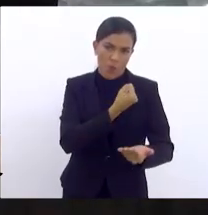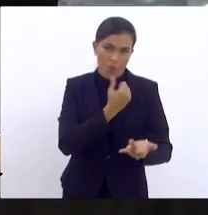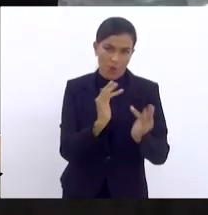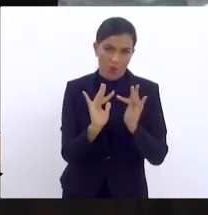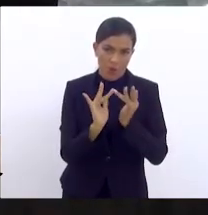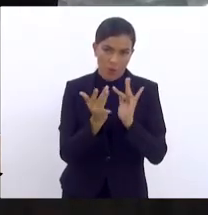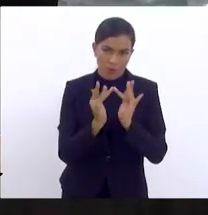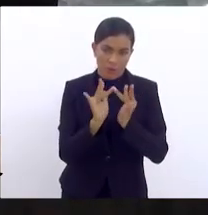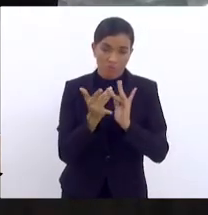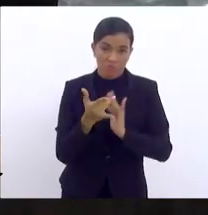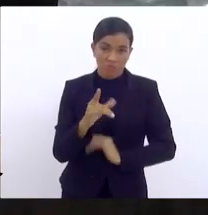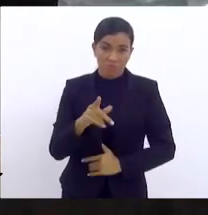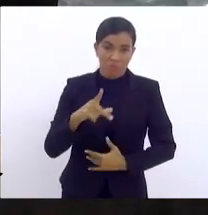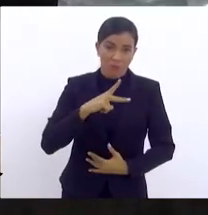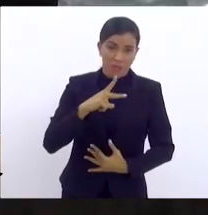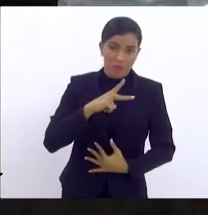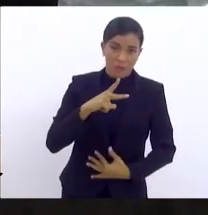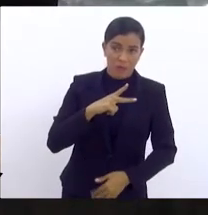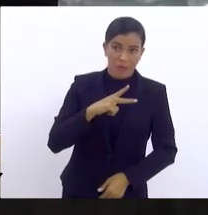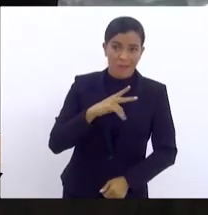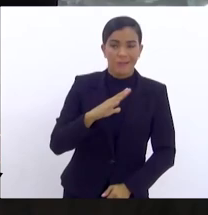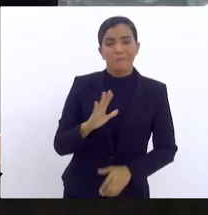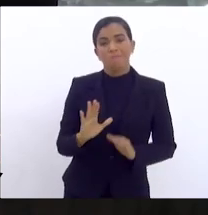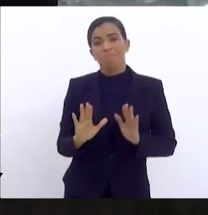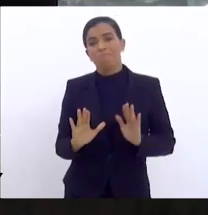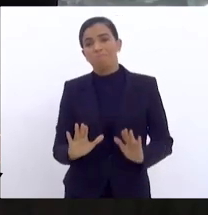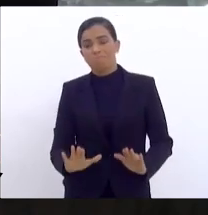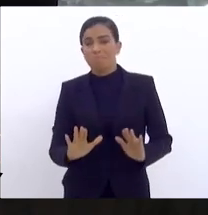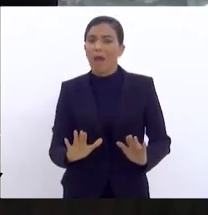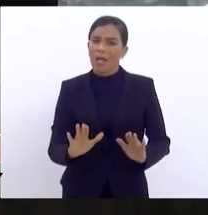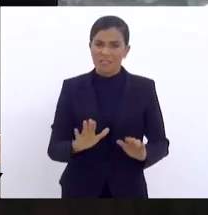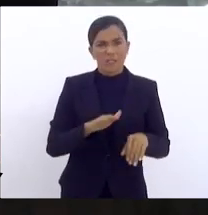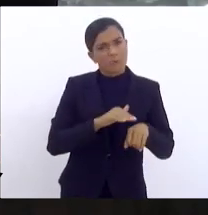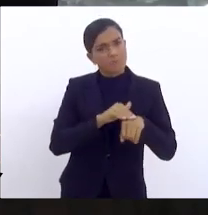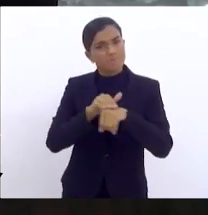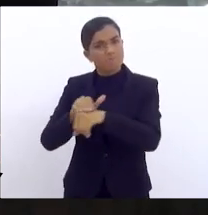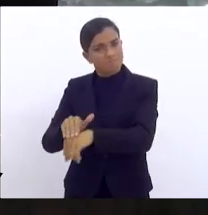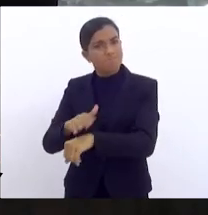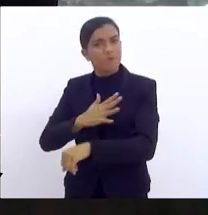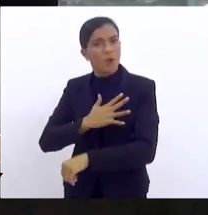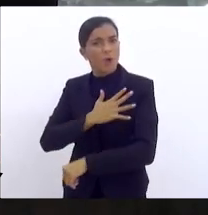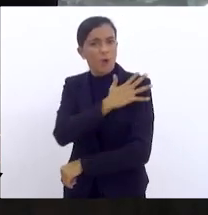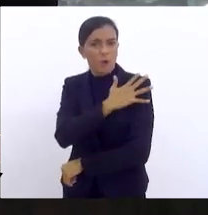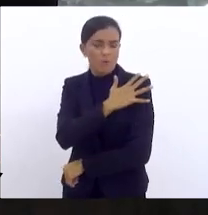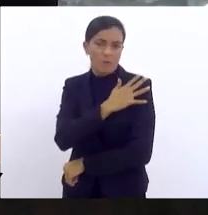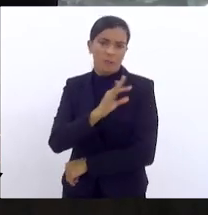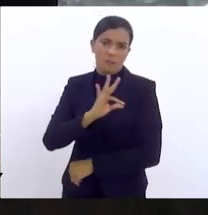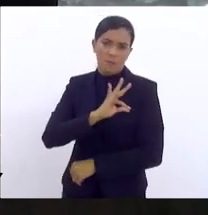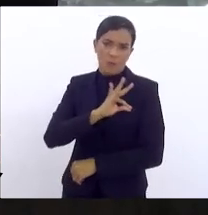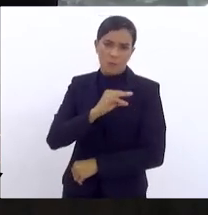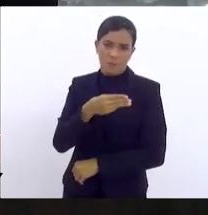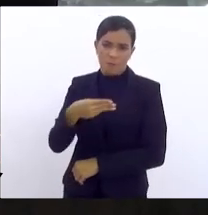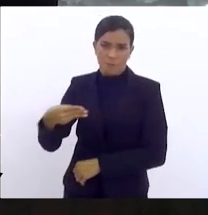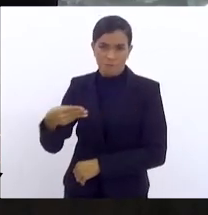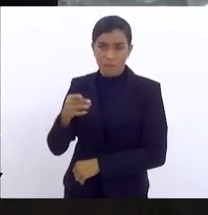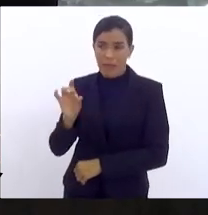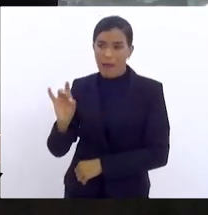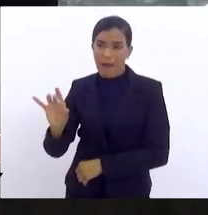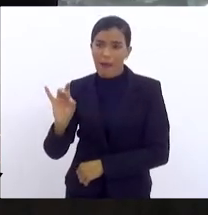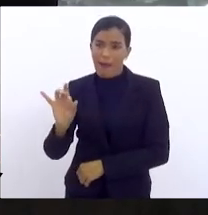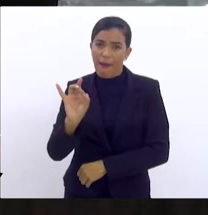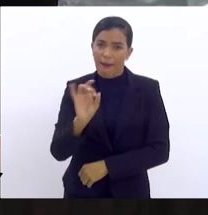pessoal mas que então leve ao coronel comandante da Polícia Militar que dê a cada Comandante